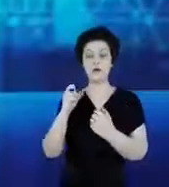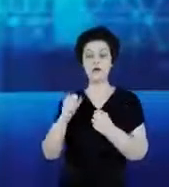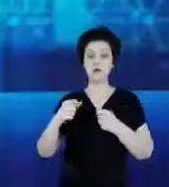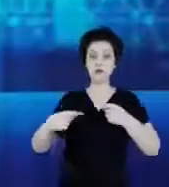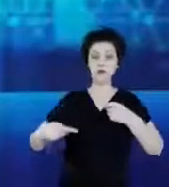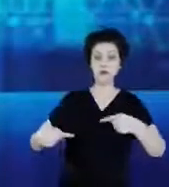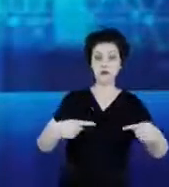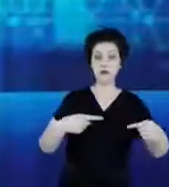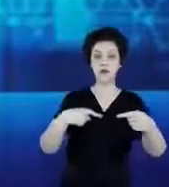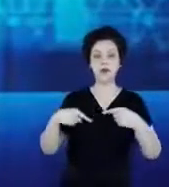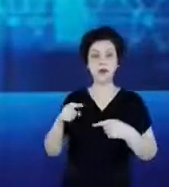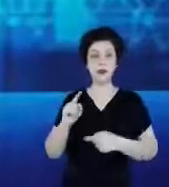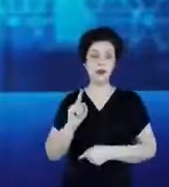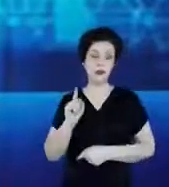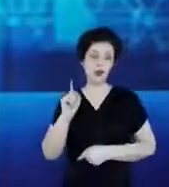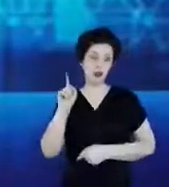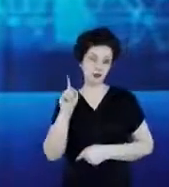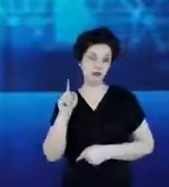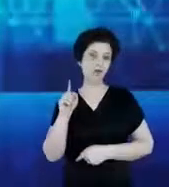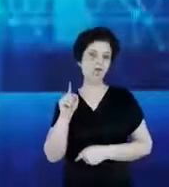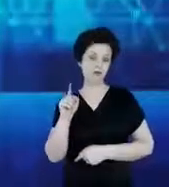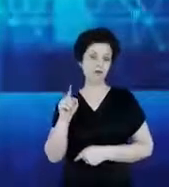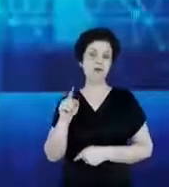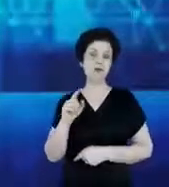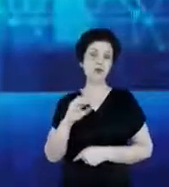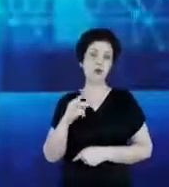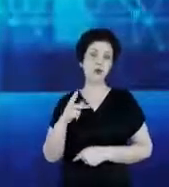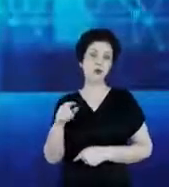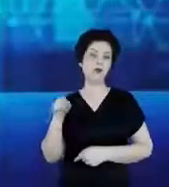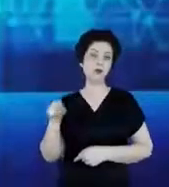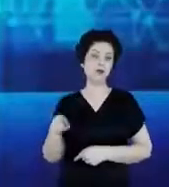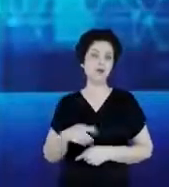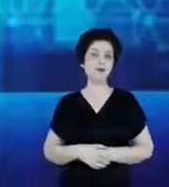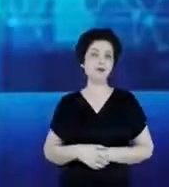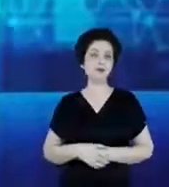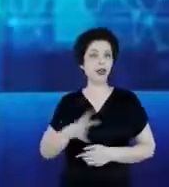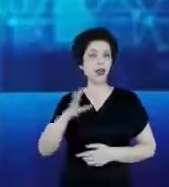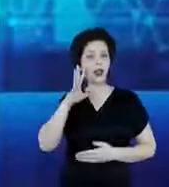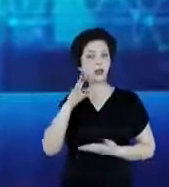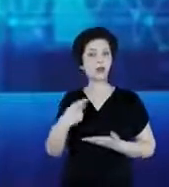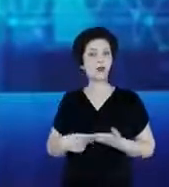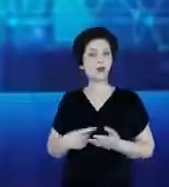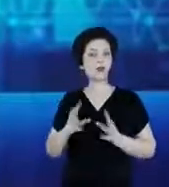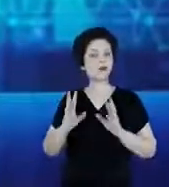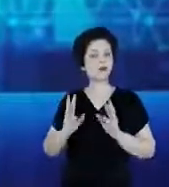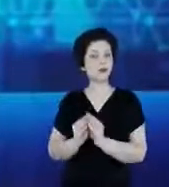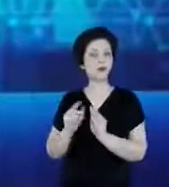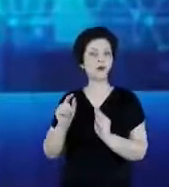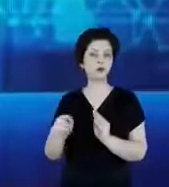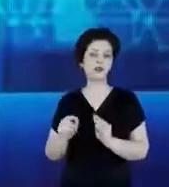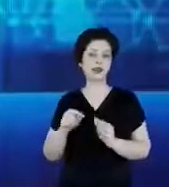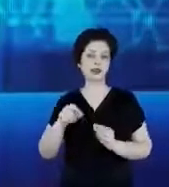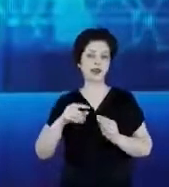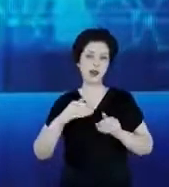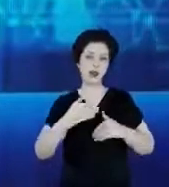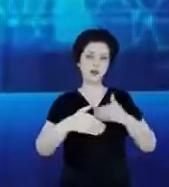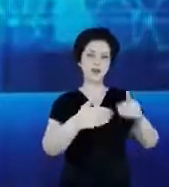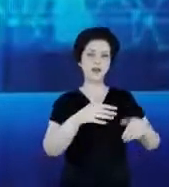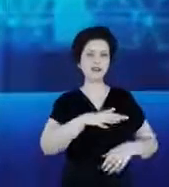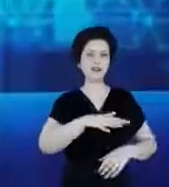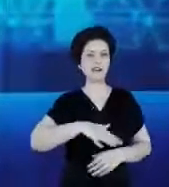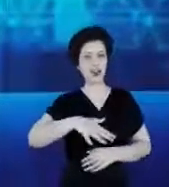Glasgow, onde se conclui que é cada vez mais esse avanço no nosso